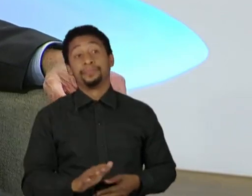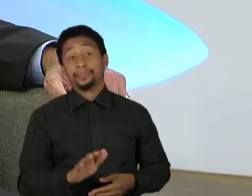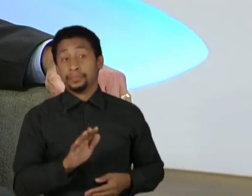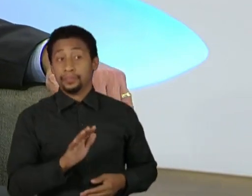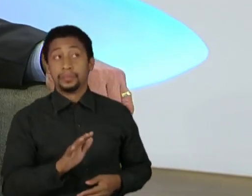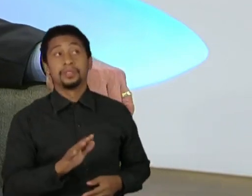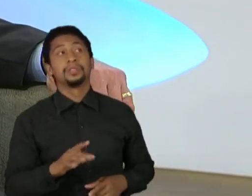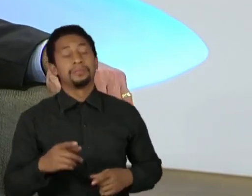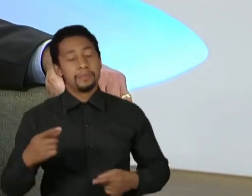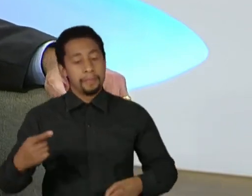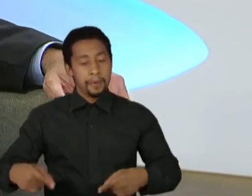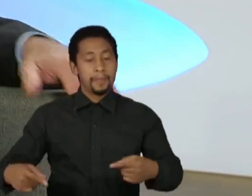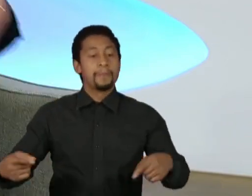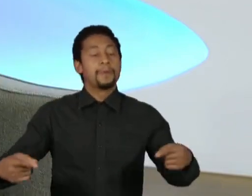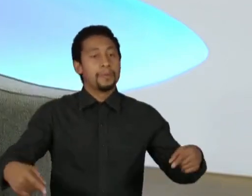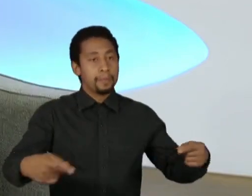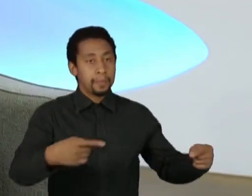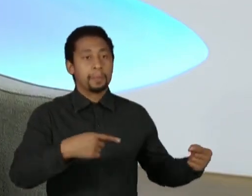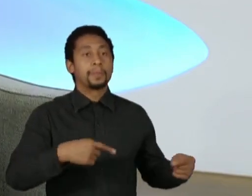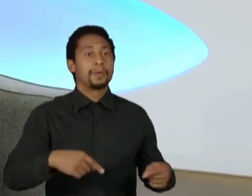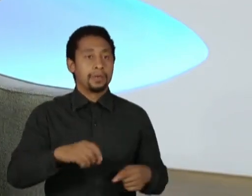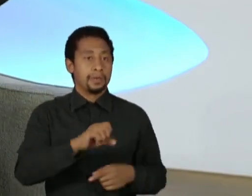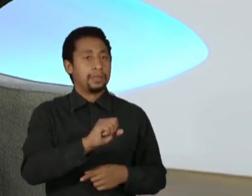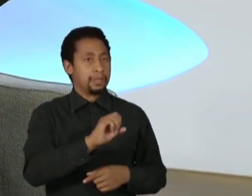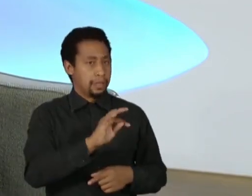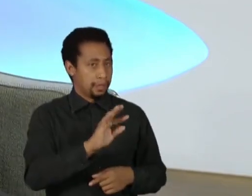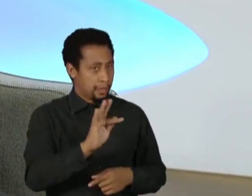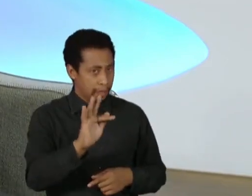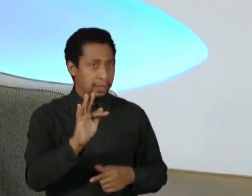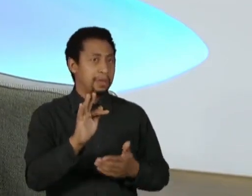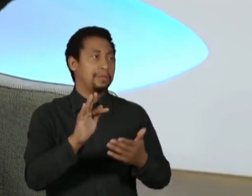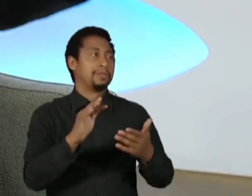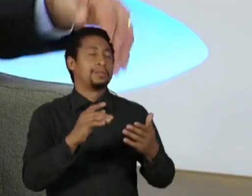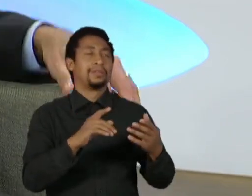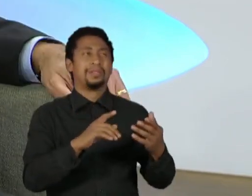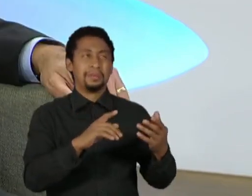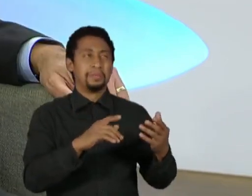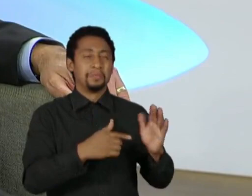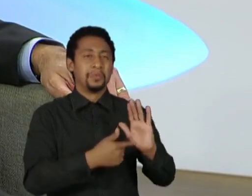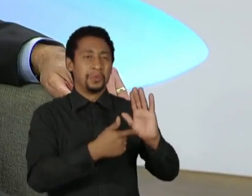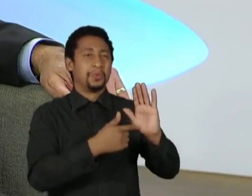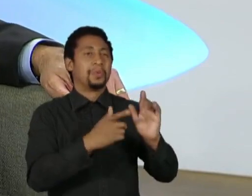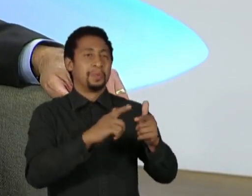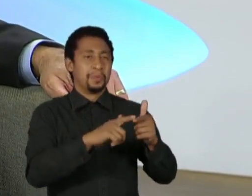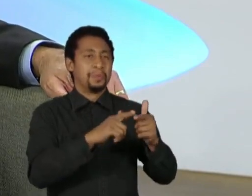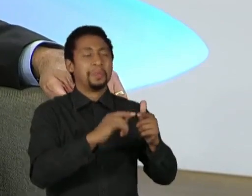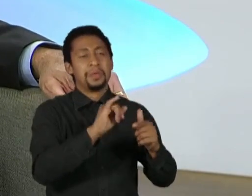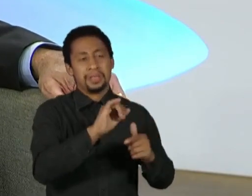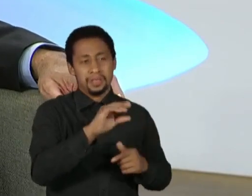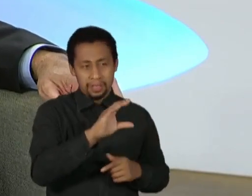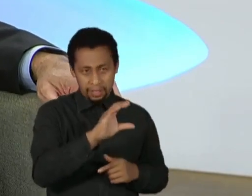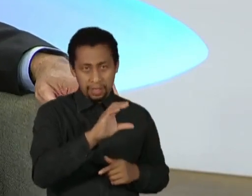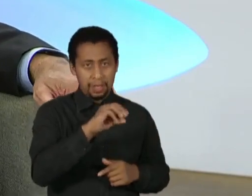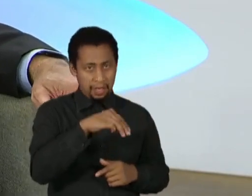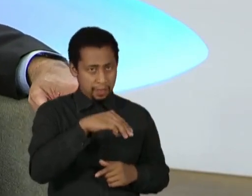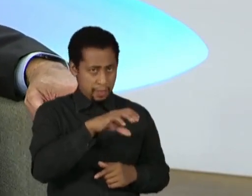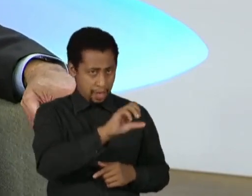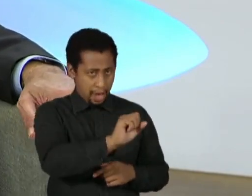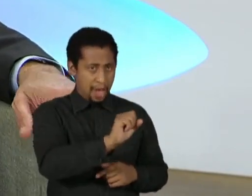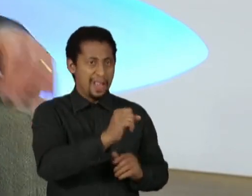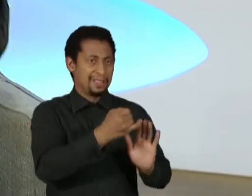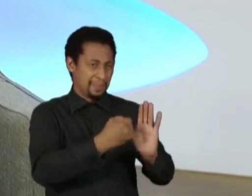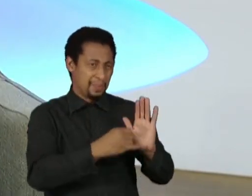tem vindo ao Supremo Tribunal Federal a própria questão do ICMS recentemente tivemos vários debates sobre essencialidade